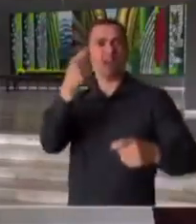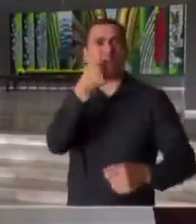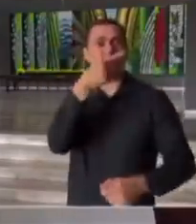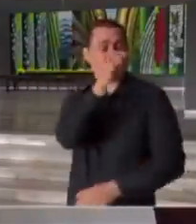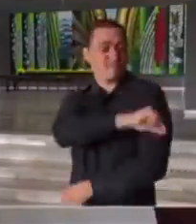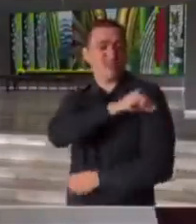cloroquina para os brasileiros